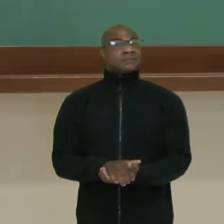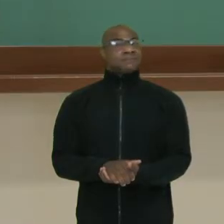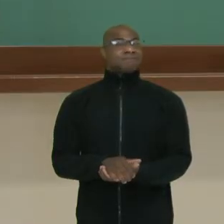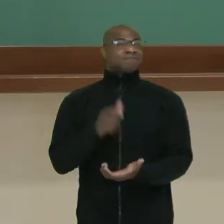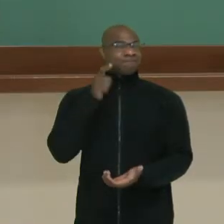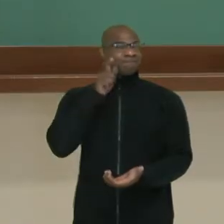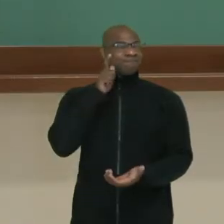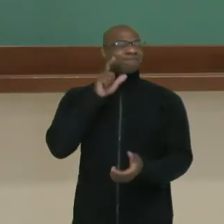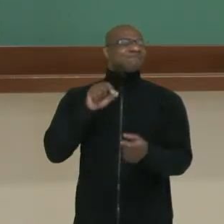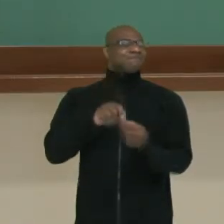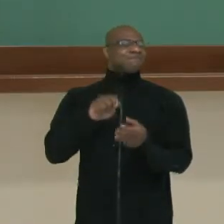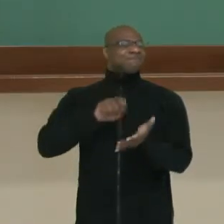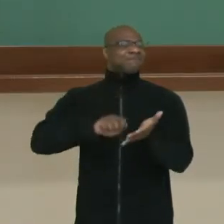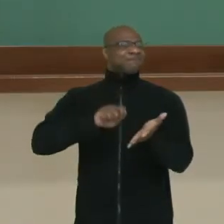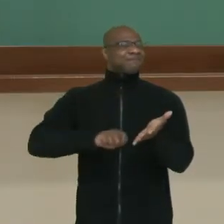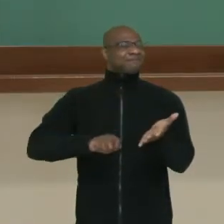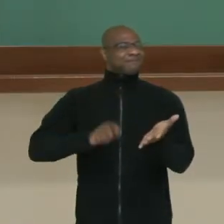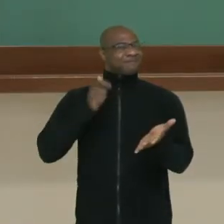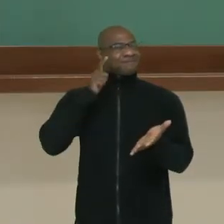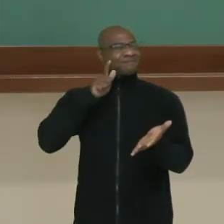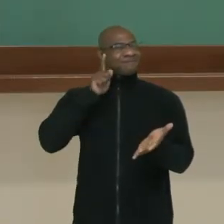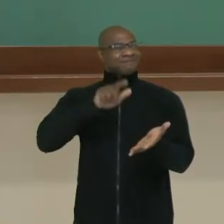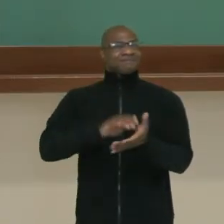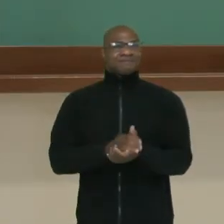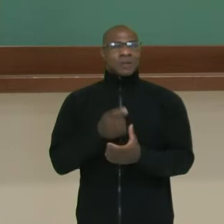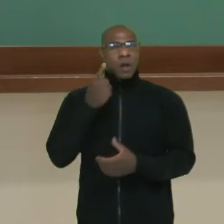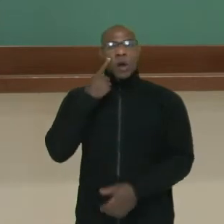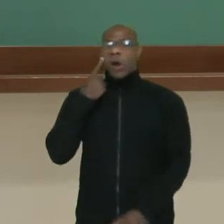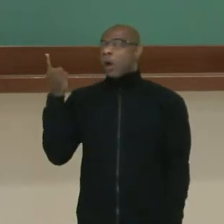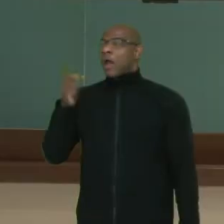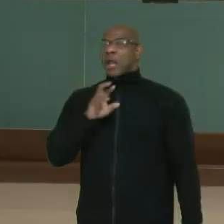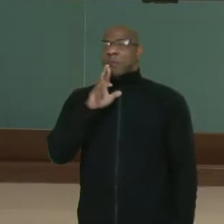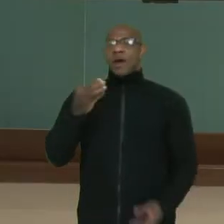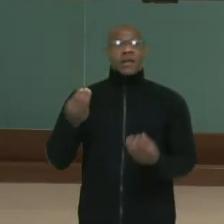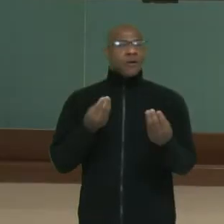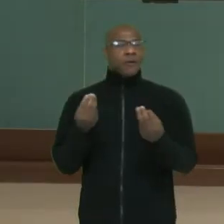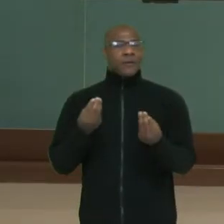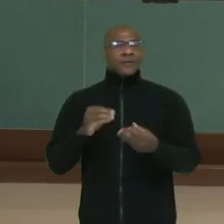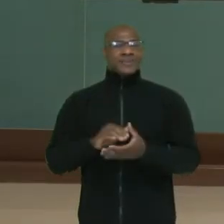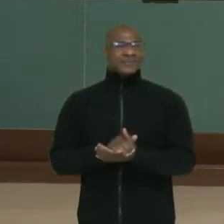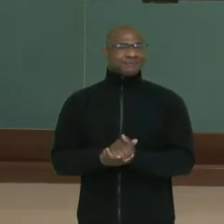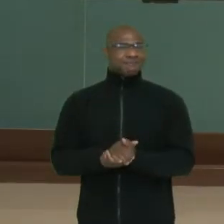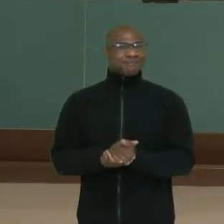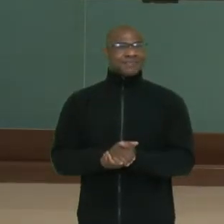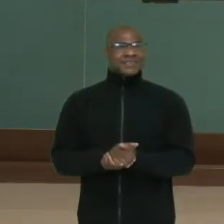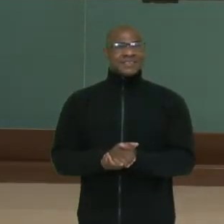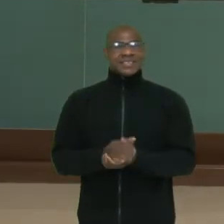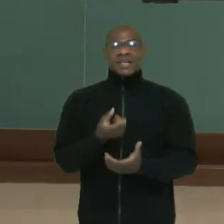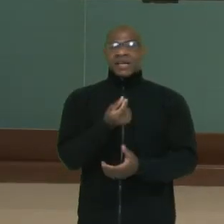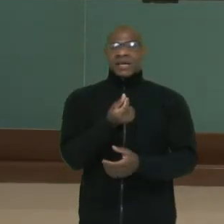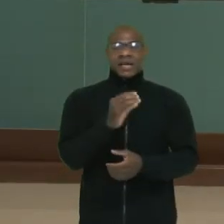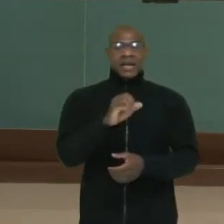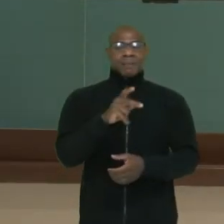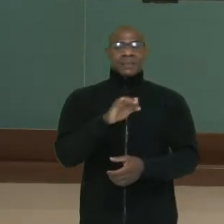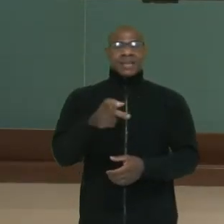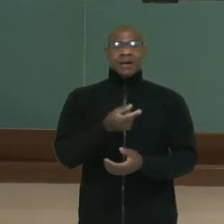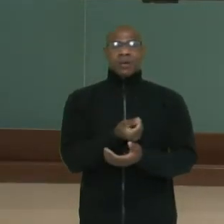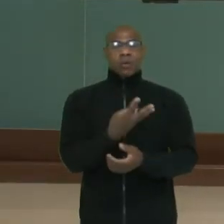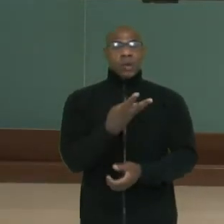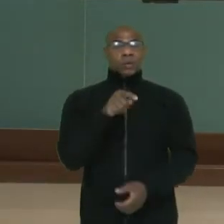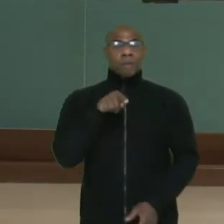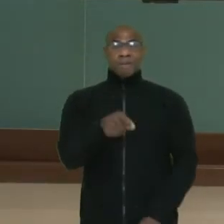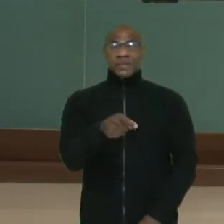Conseguiu escrever alguma coisa? Vamos lá ver como é que vai ficar então essa questão. Capital de 4 mil a uma taxa